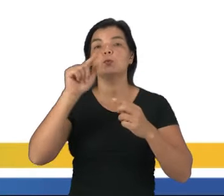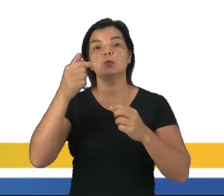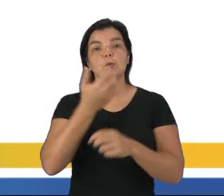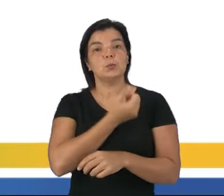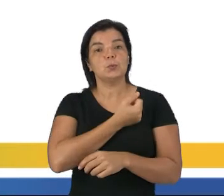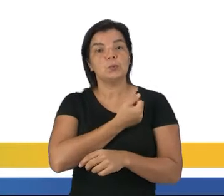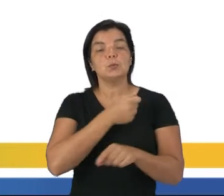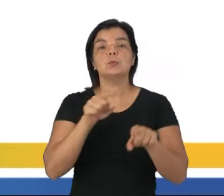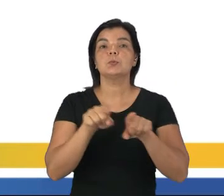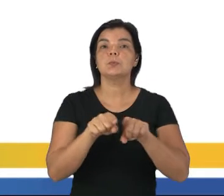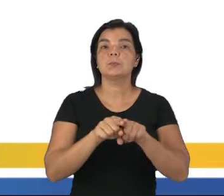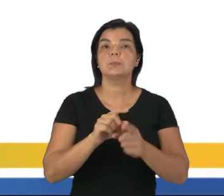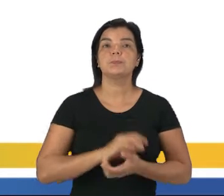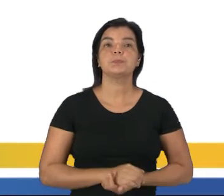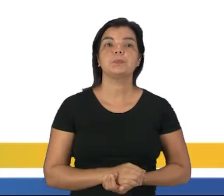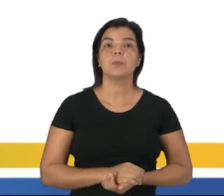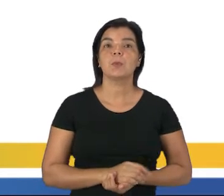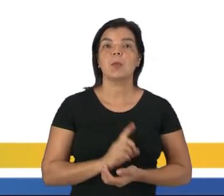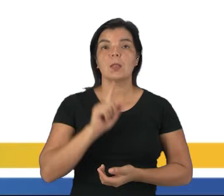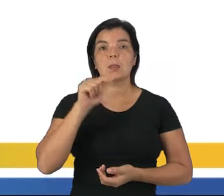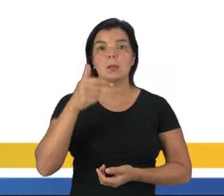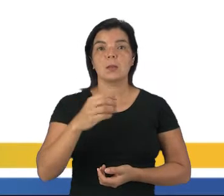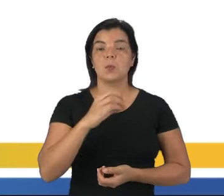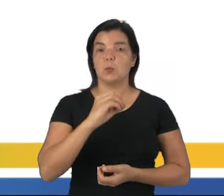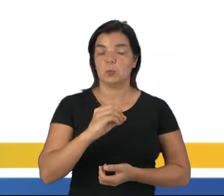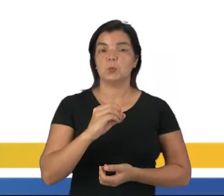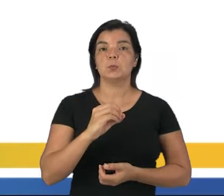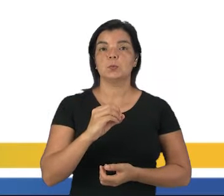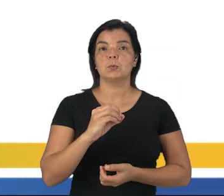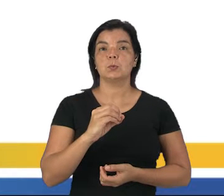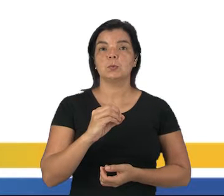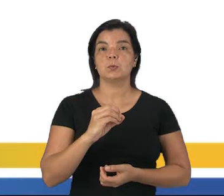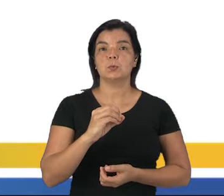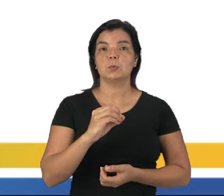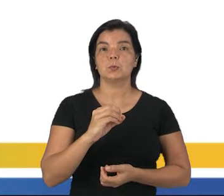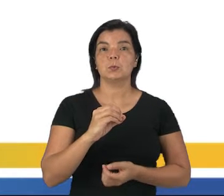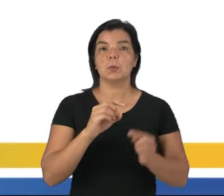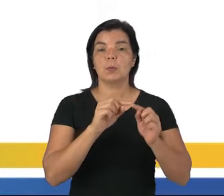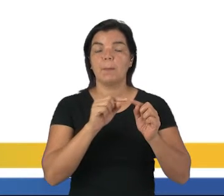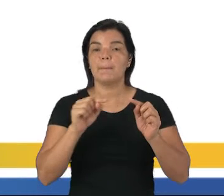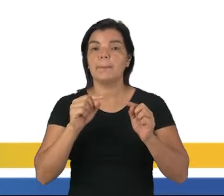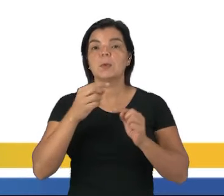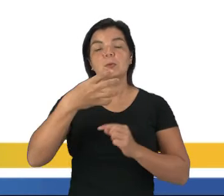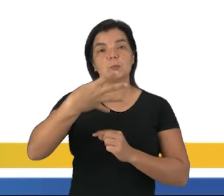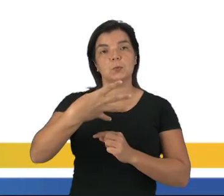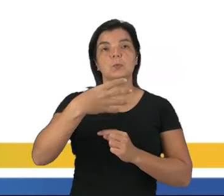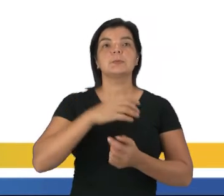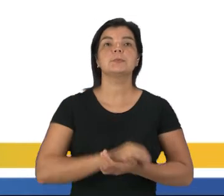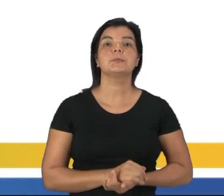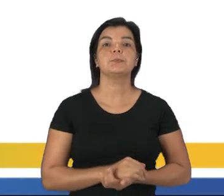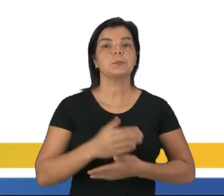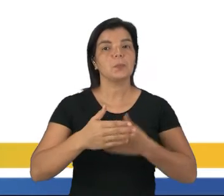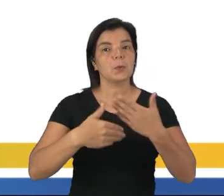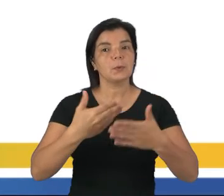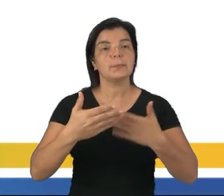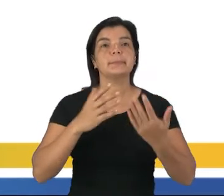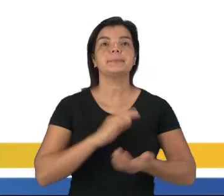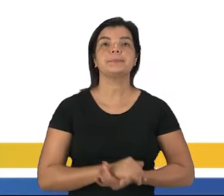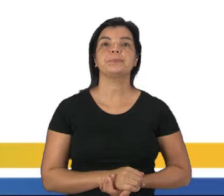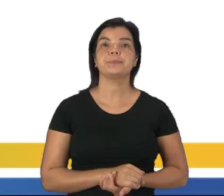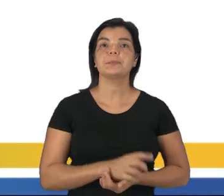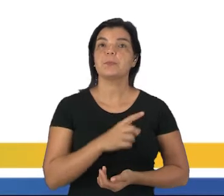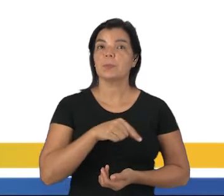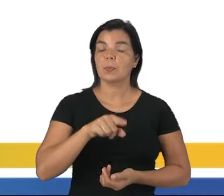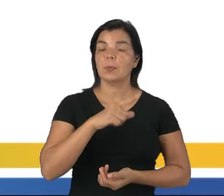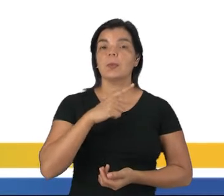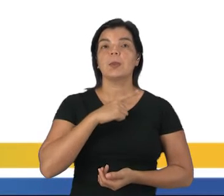ó, no ponto menos 1, 0. Depois, no ponto 0, menos 4. E assim por diante, certo? E aí